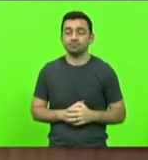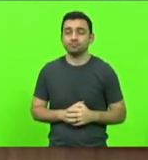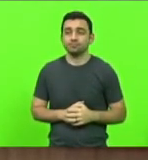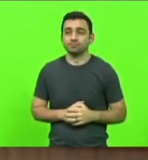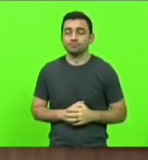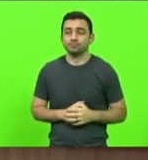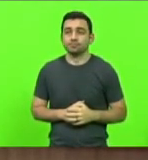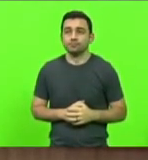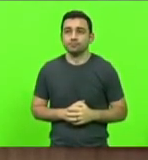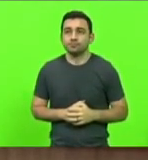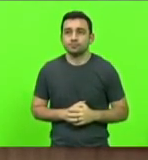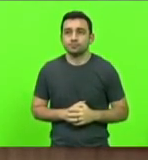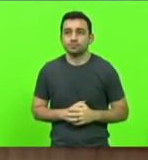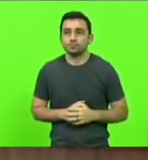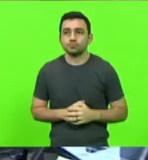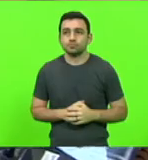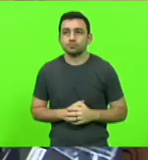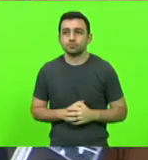segundos.